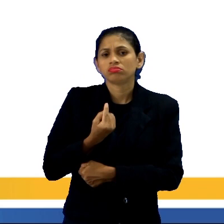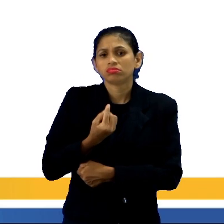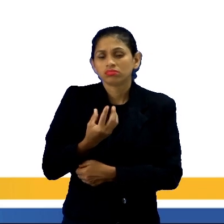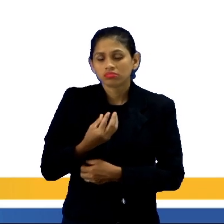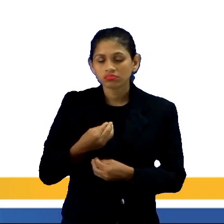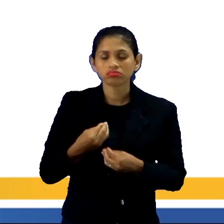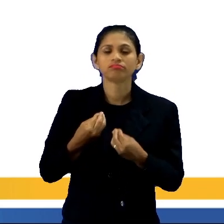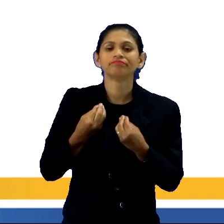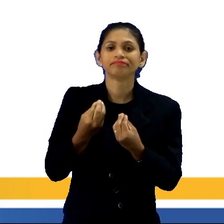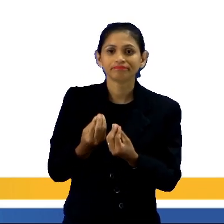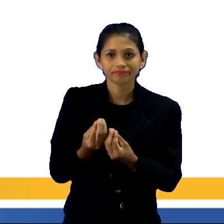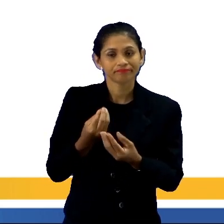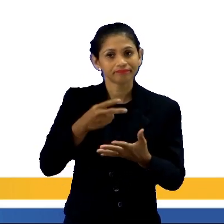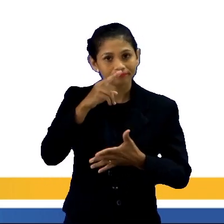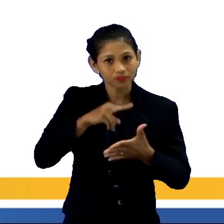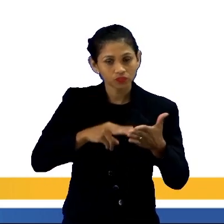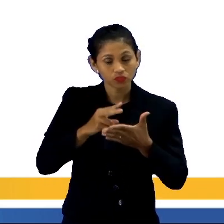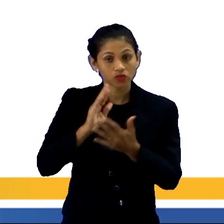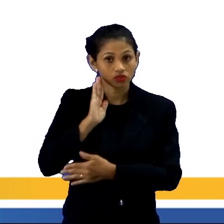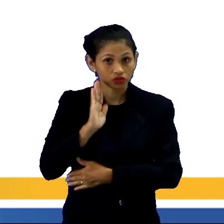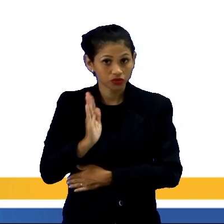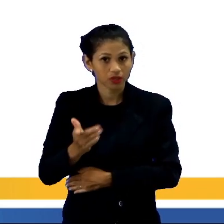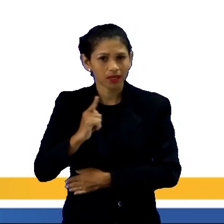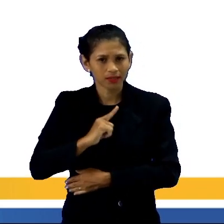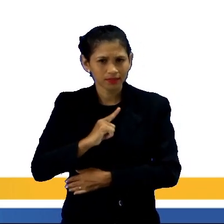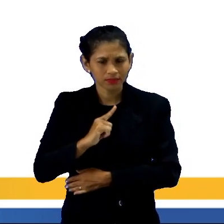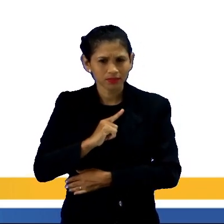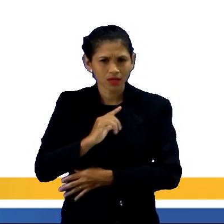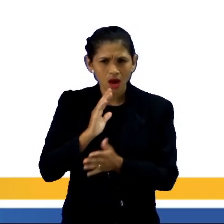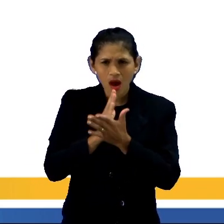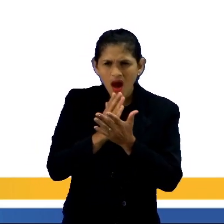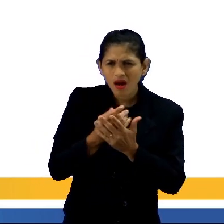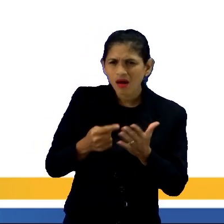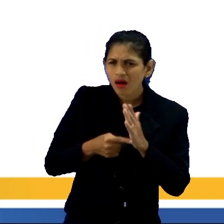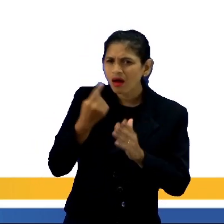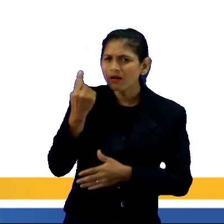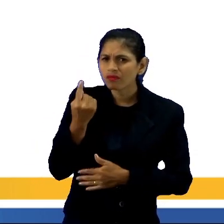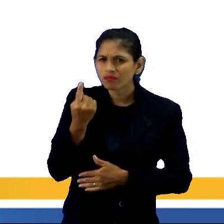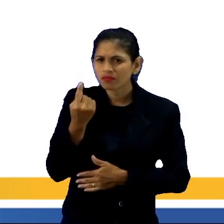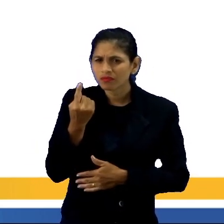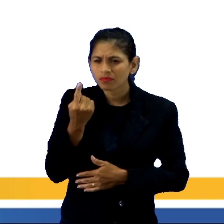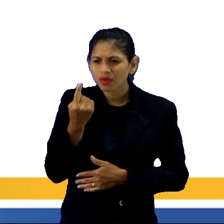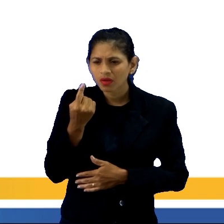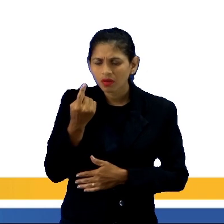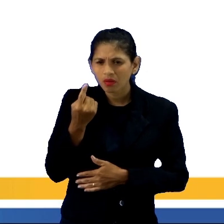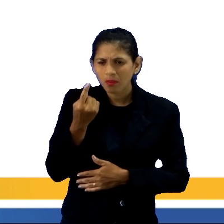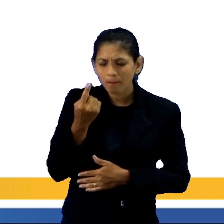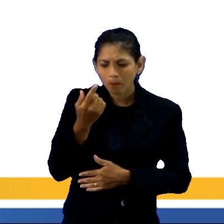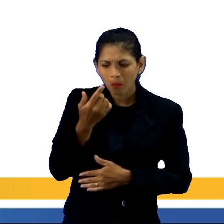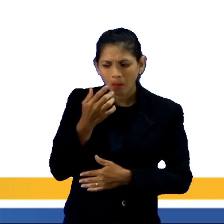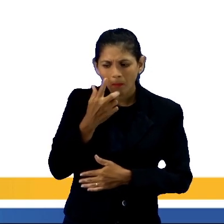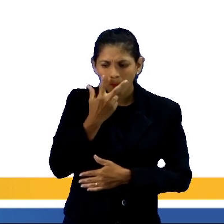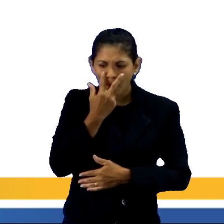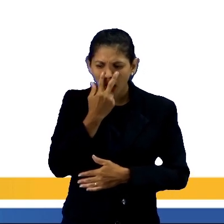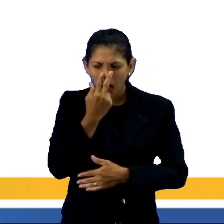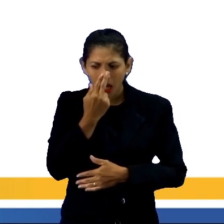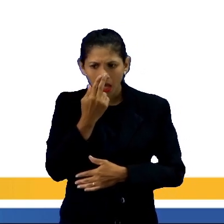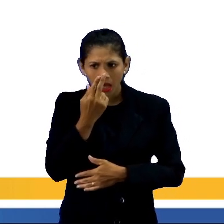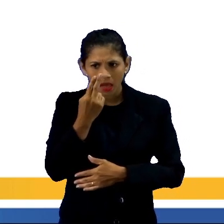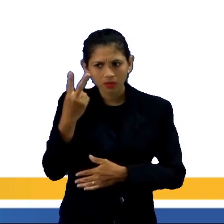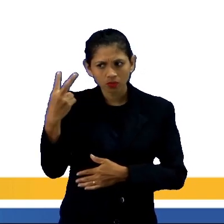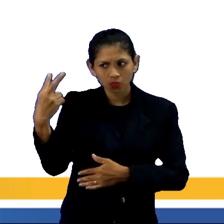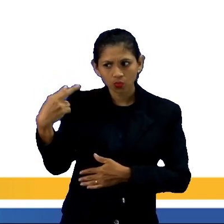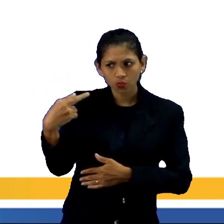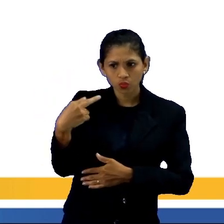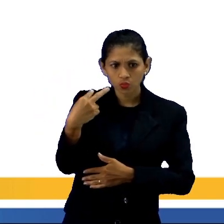leitor já teve, alguma vez, a sensação de que está sendo observado? Pois é. Quem foi ao Catar